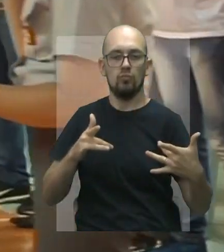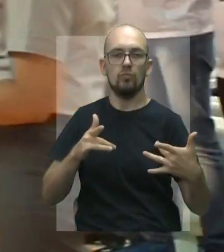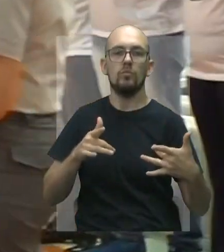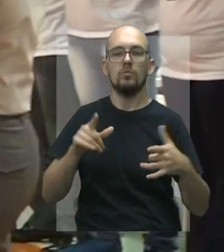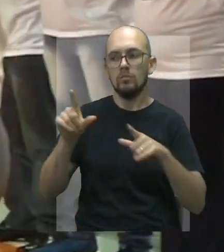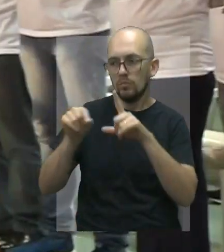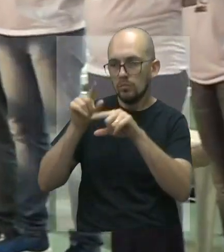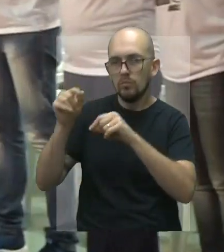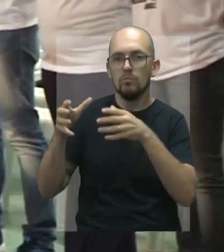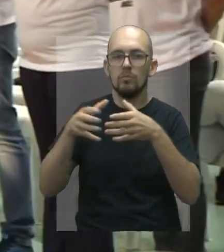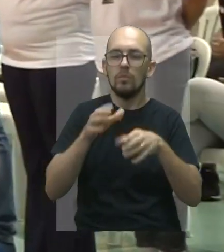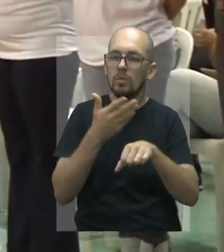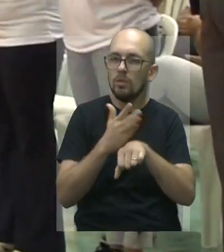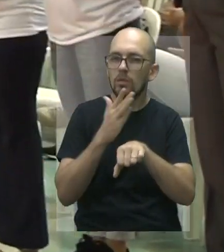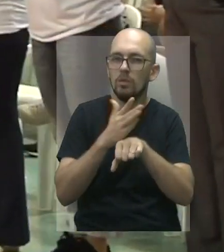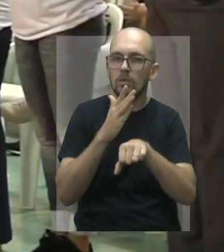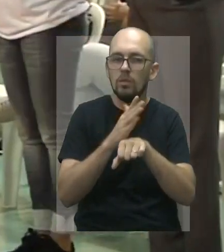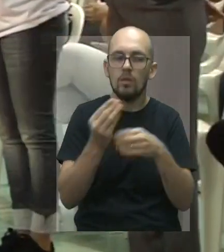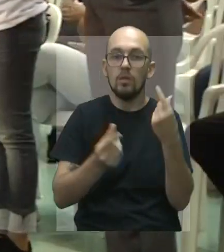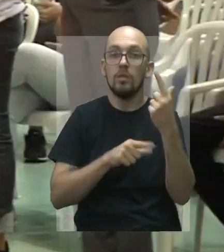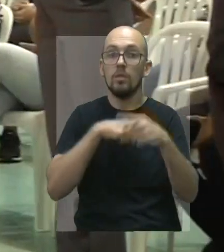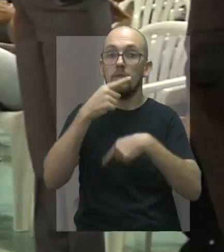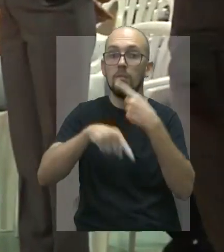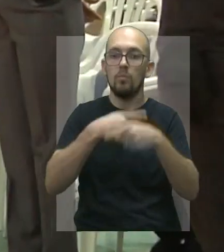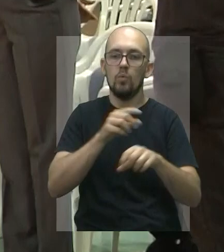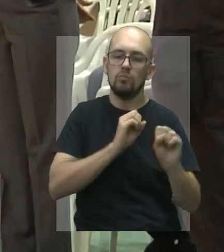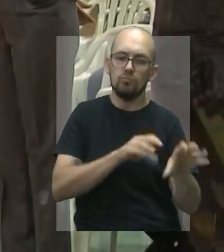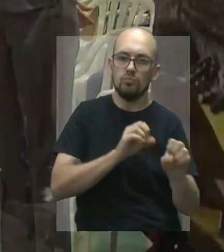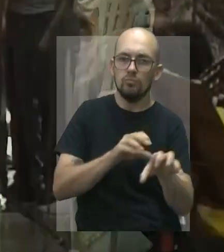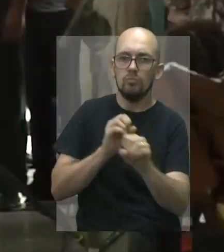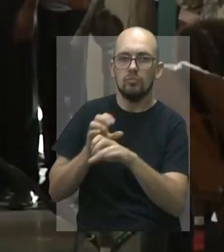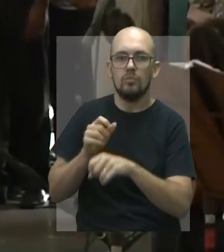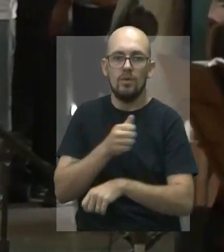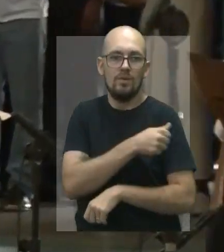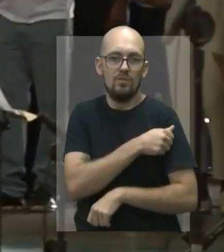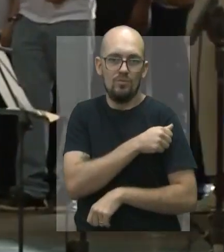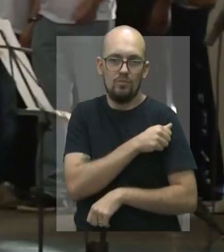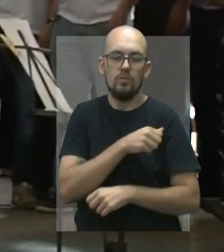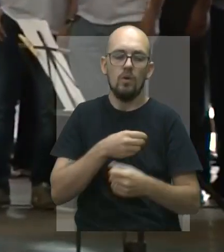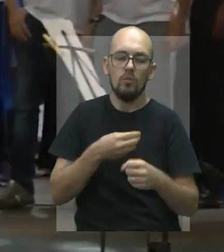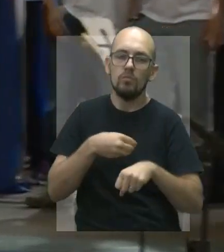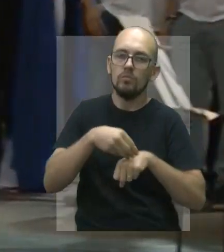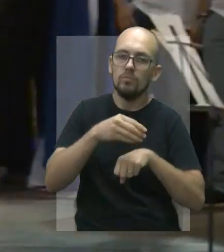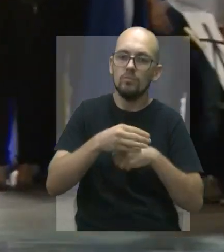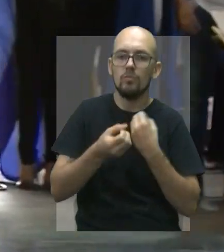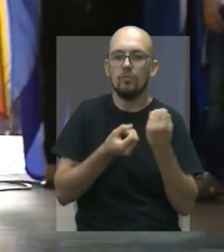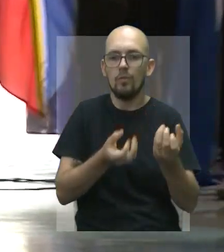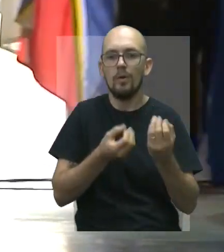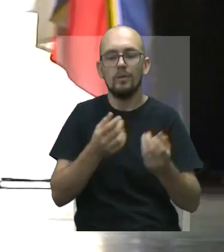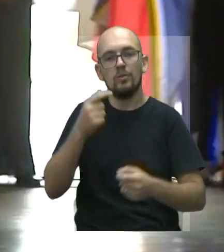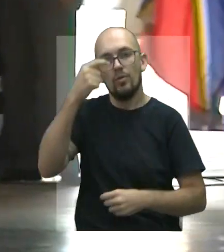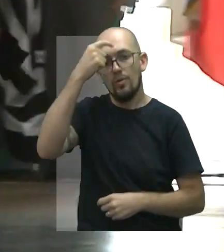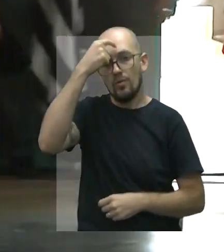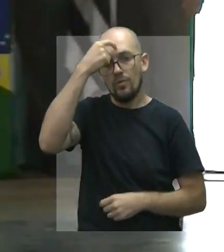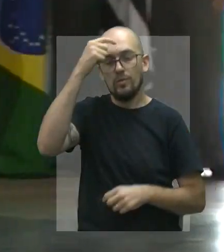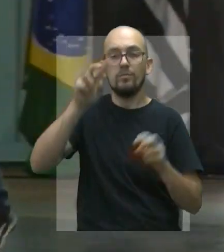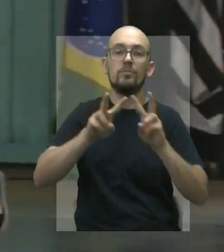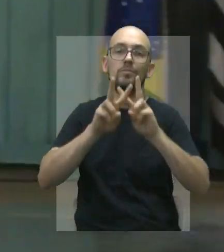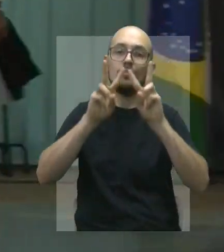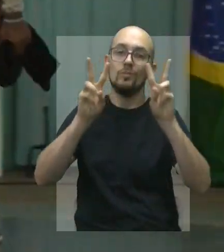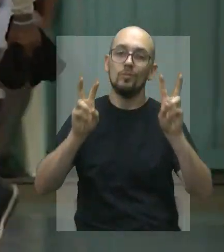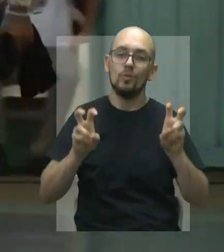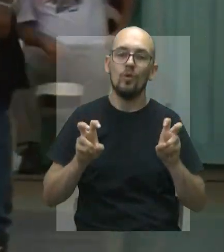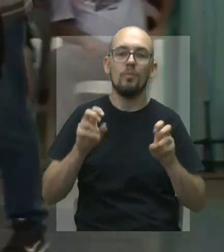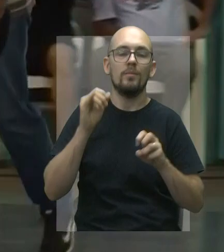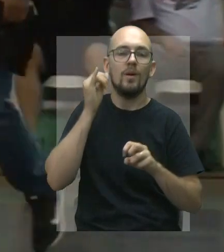um treinamento específico para ensinarem os alunos, por intermédio de orientação e conscientização sobre os efeitos provocados